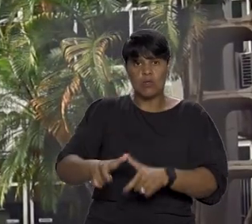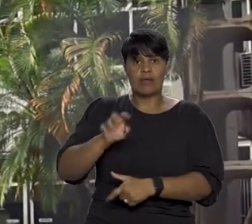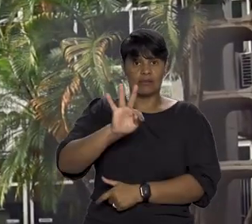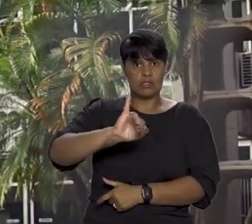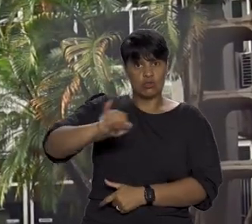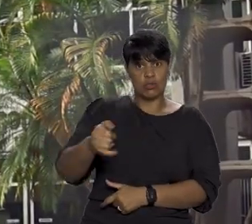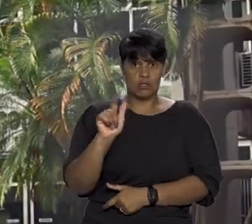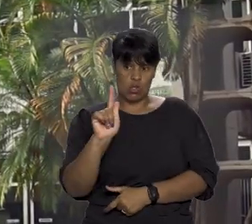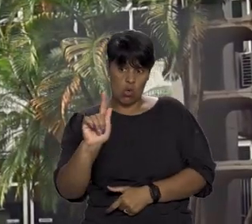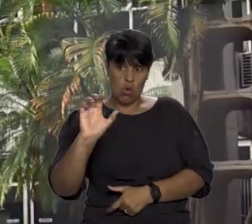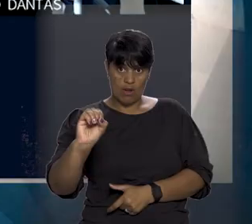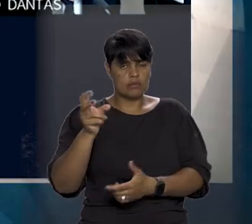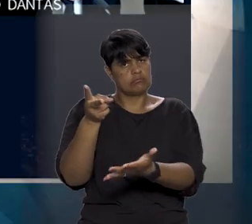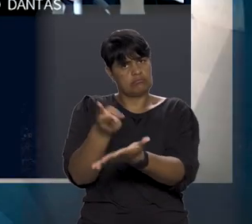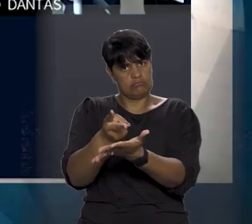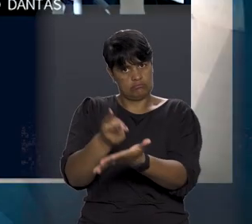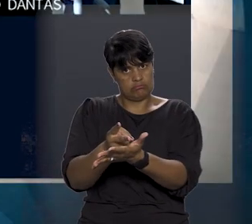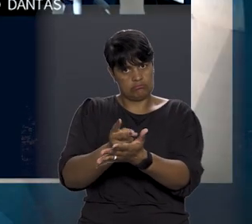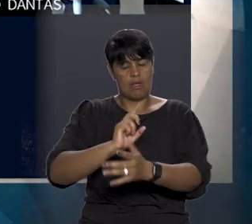Goiás